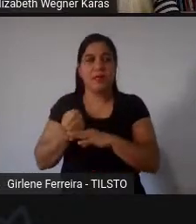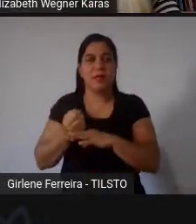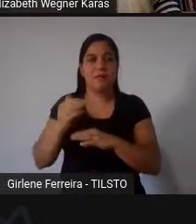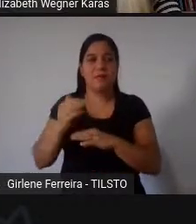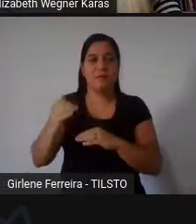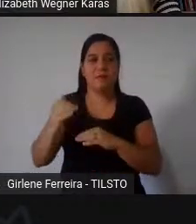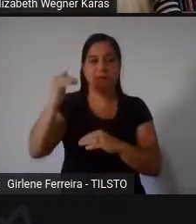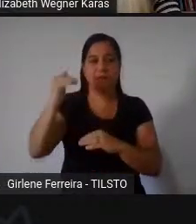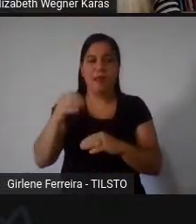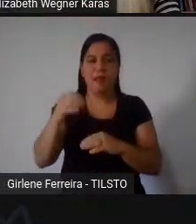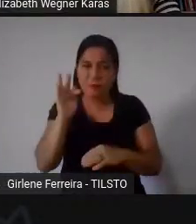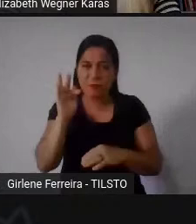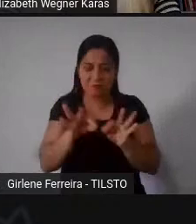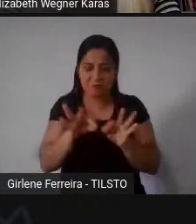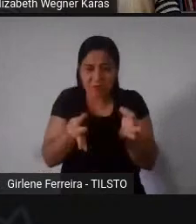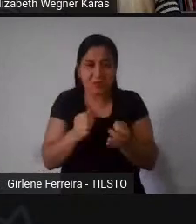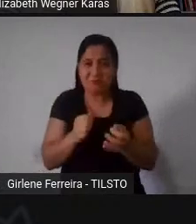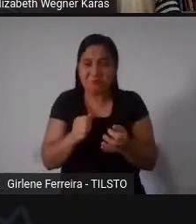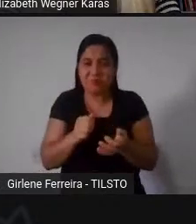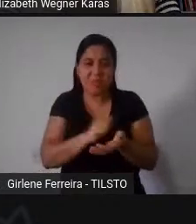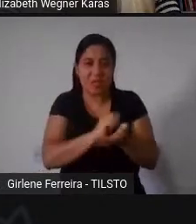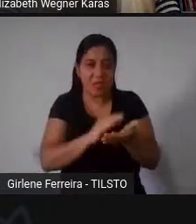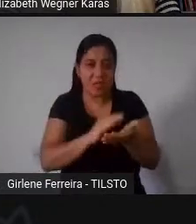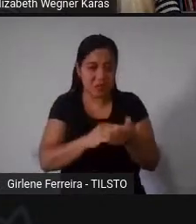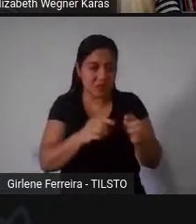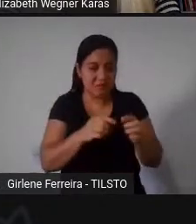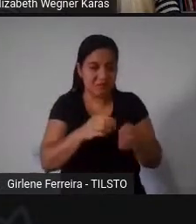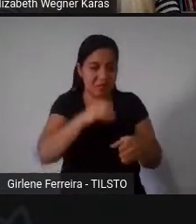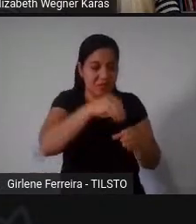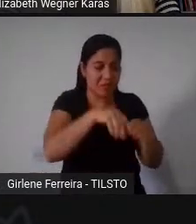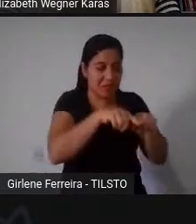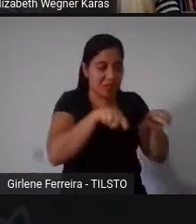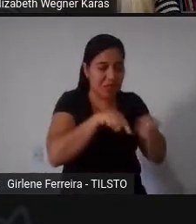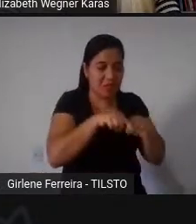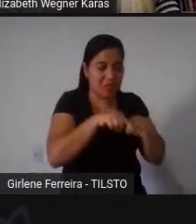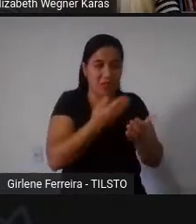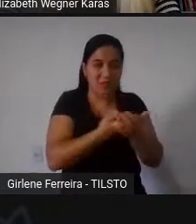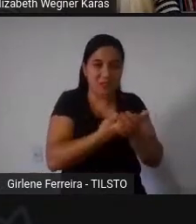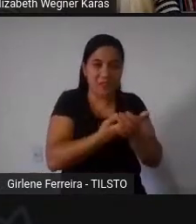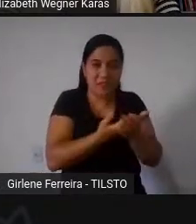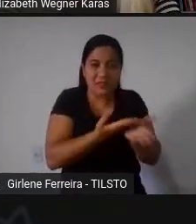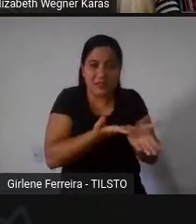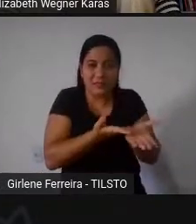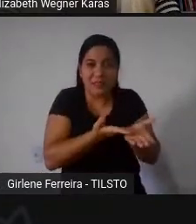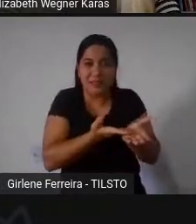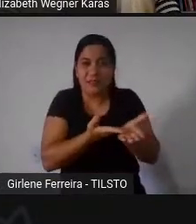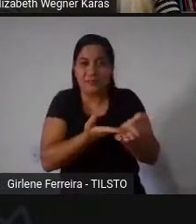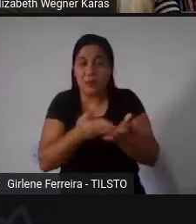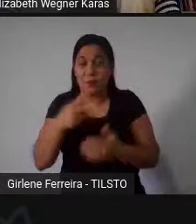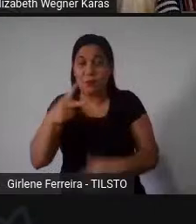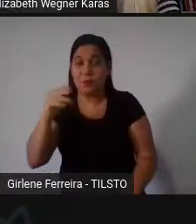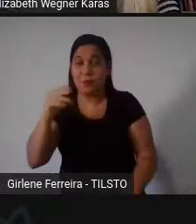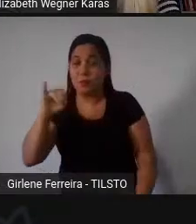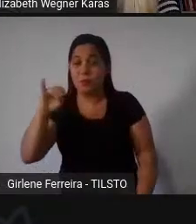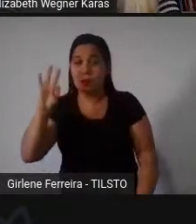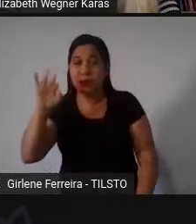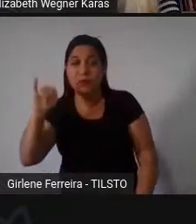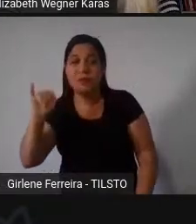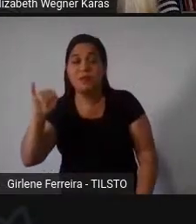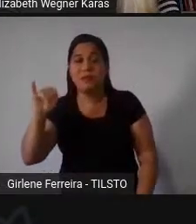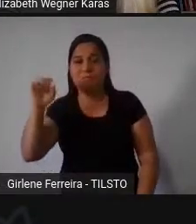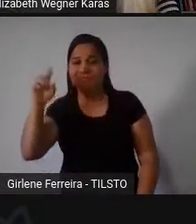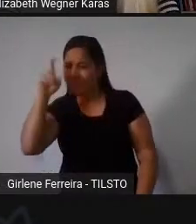da sala, mas fica, tipo, nada se compara, né? Porque o POTI é muito difícil, e daí a escola fica bem fácil. Então, eu quase sempre